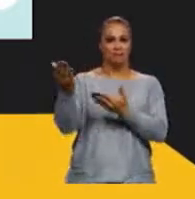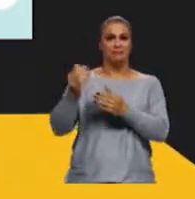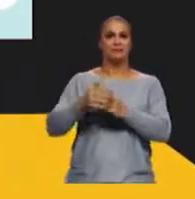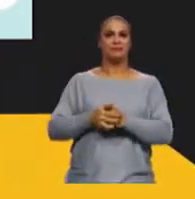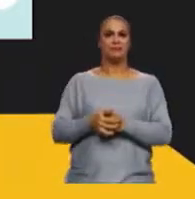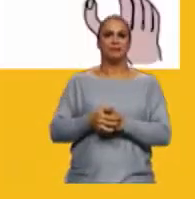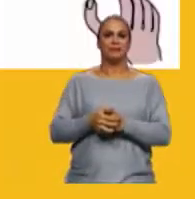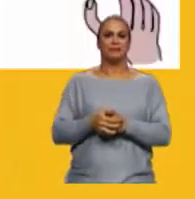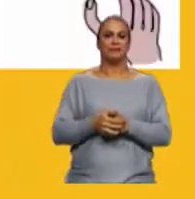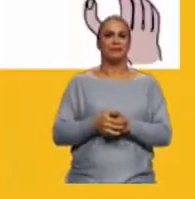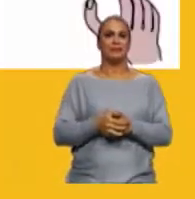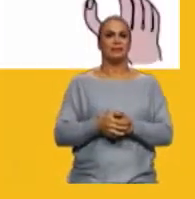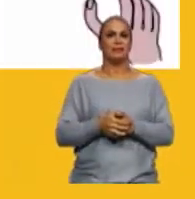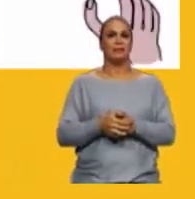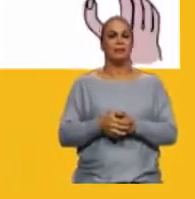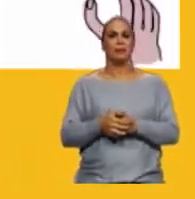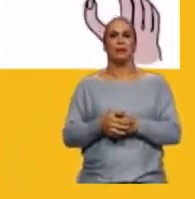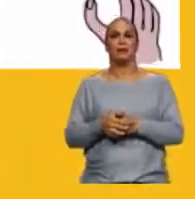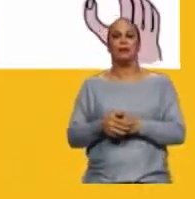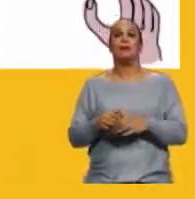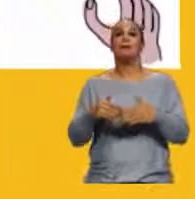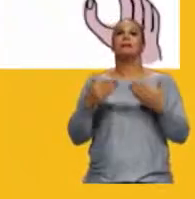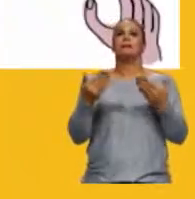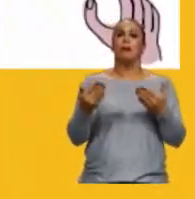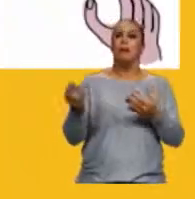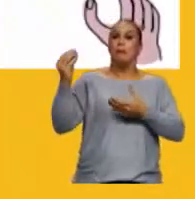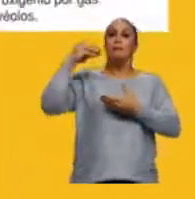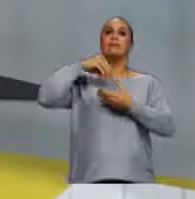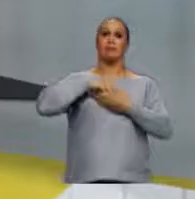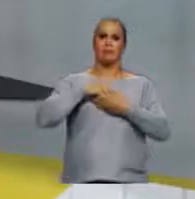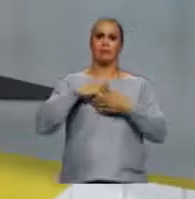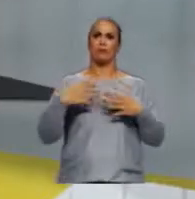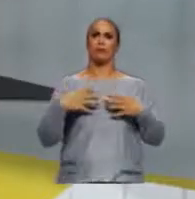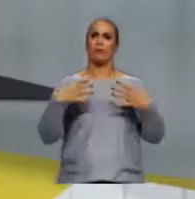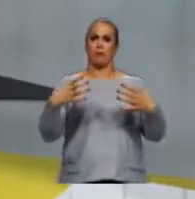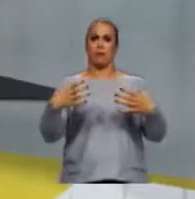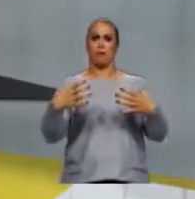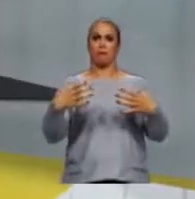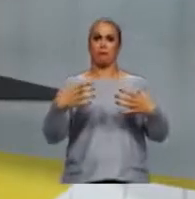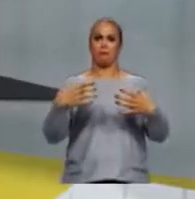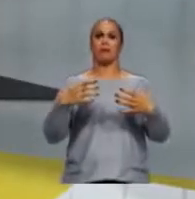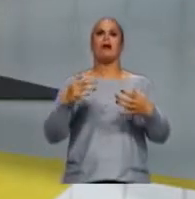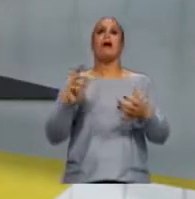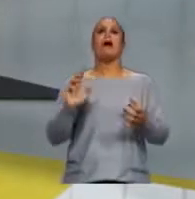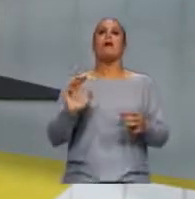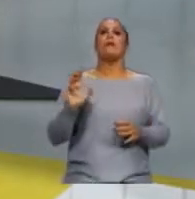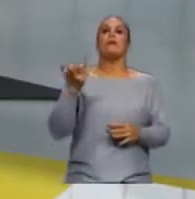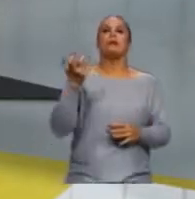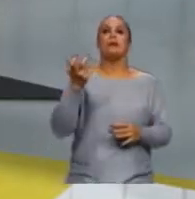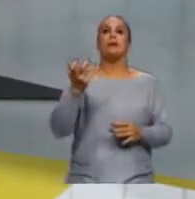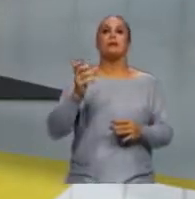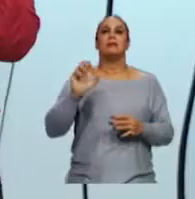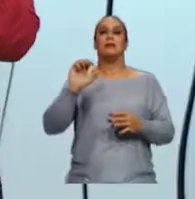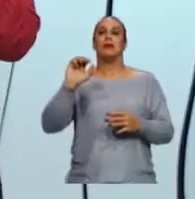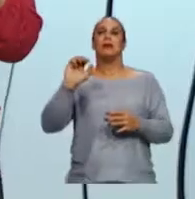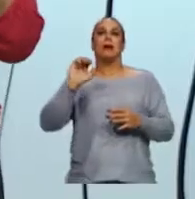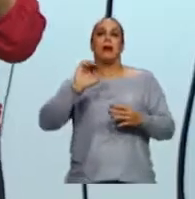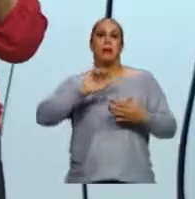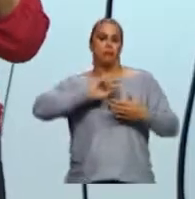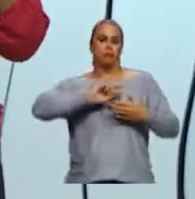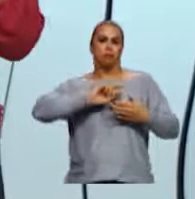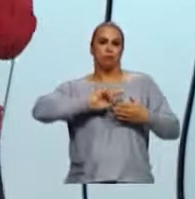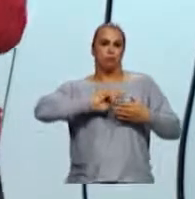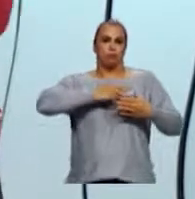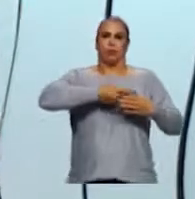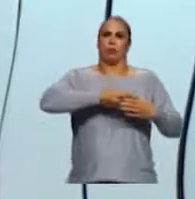E é no pulmão que ocorrem as trocas gasosas, que o sangue deixa de ser rico em